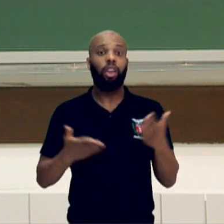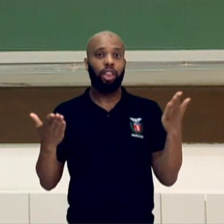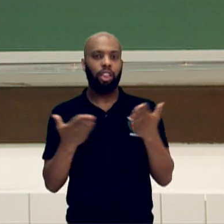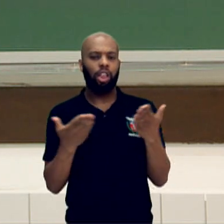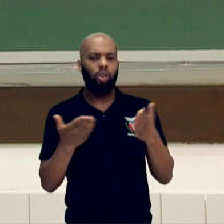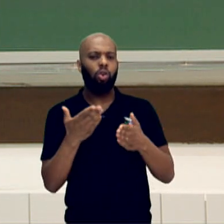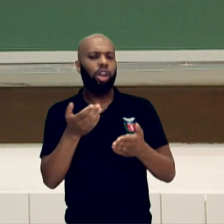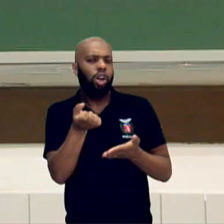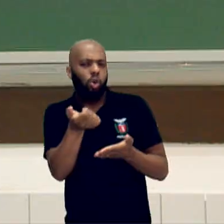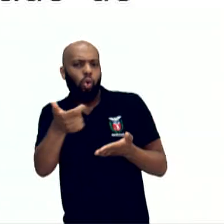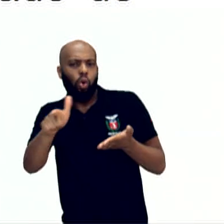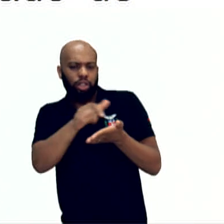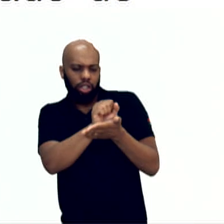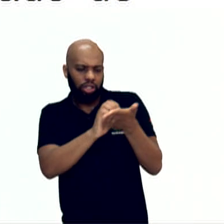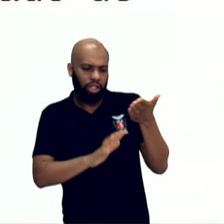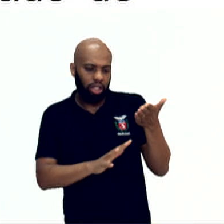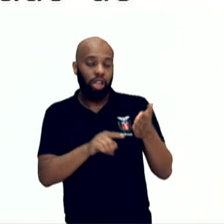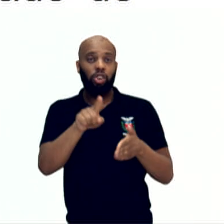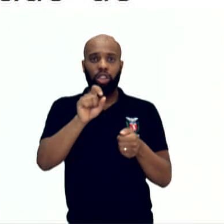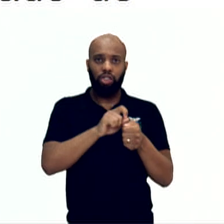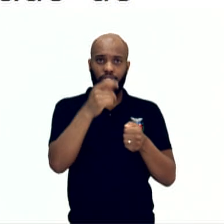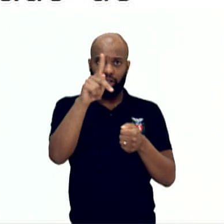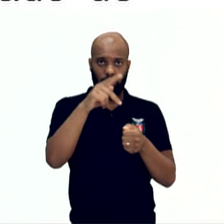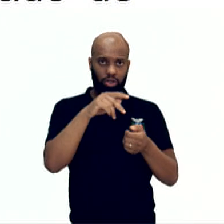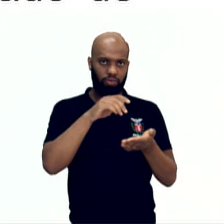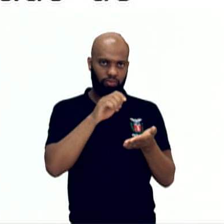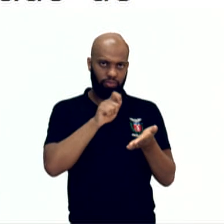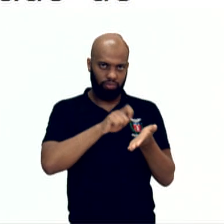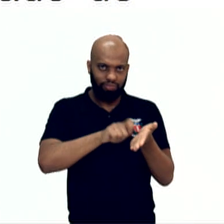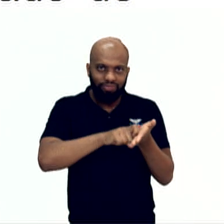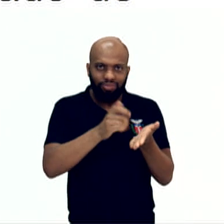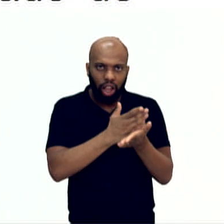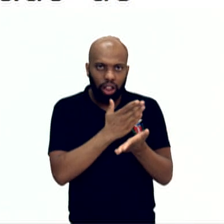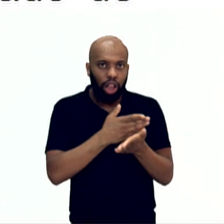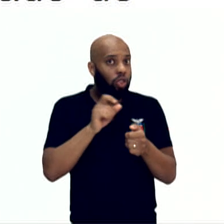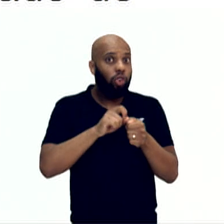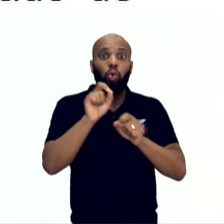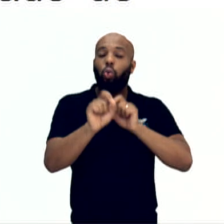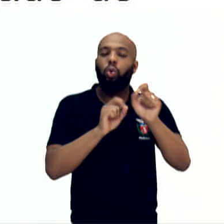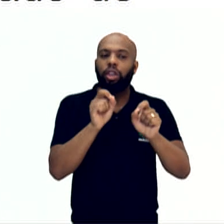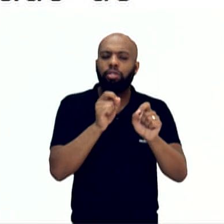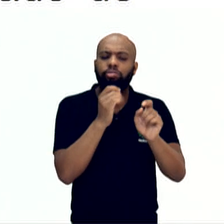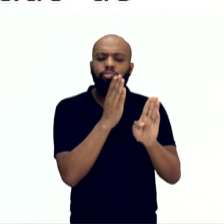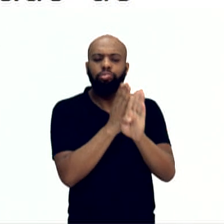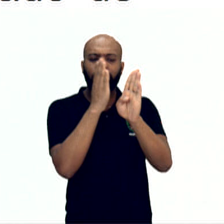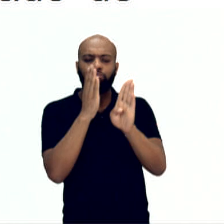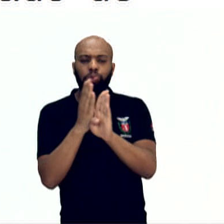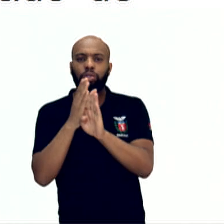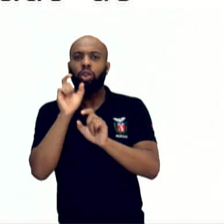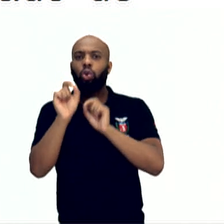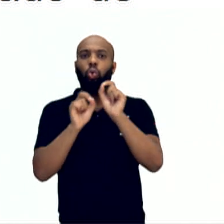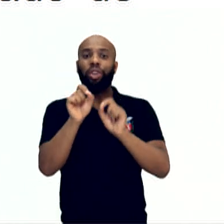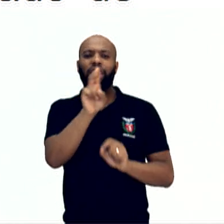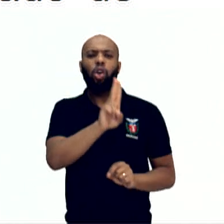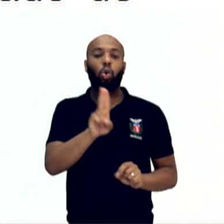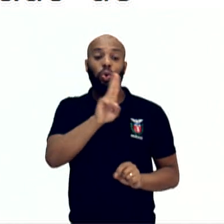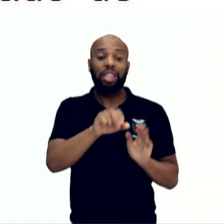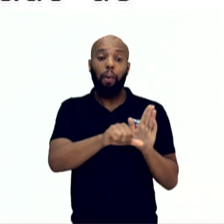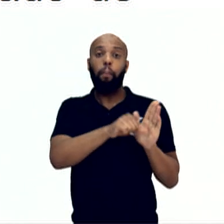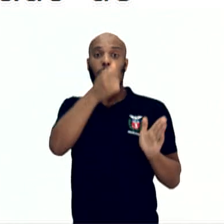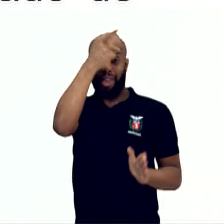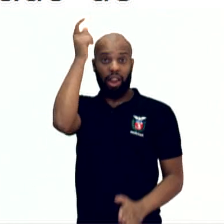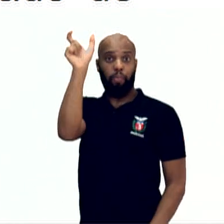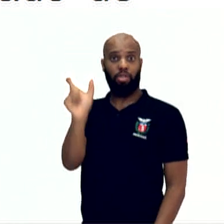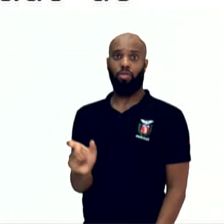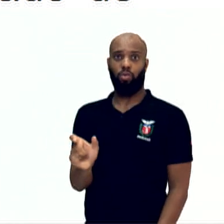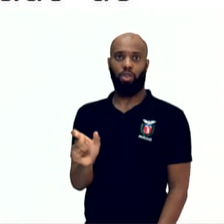Agora mais uma atividade. Vocês vão fazer no caderno. O que vocês vão fazer no caderno? Identificar as marcas do uso da primeira